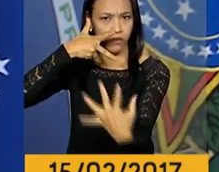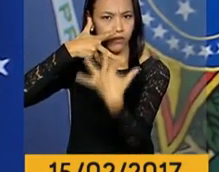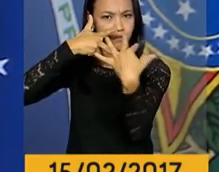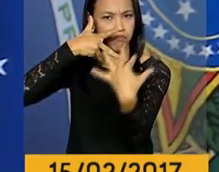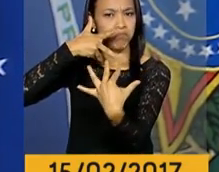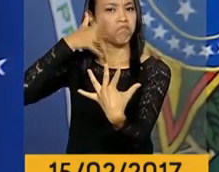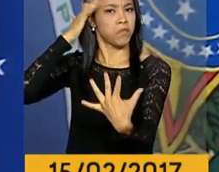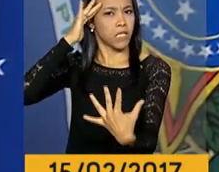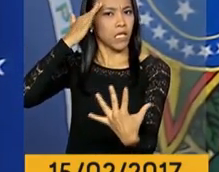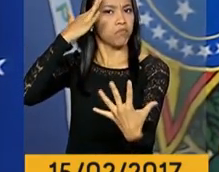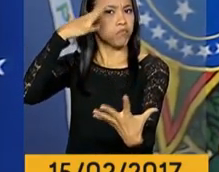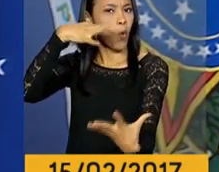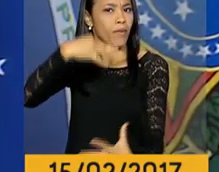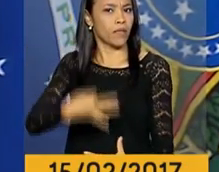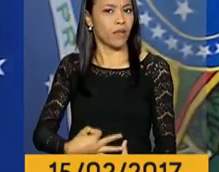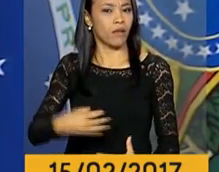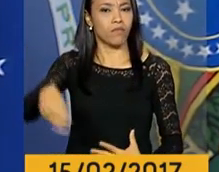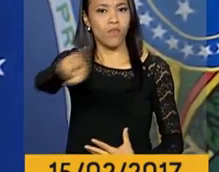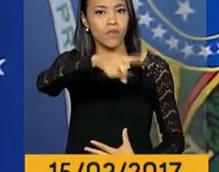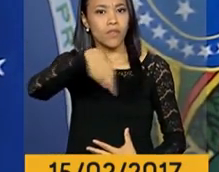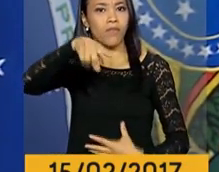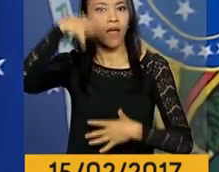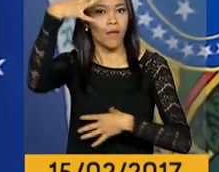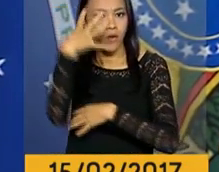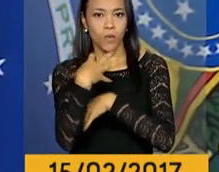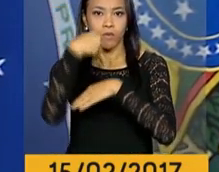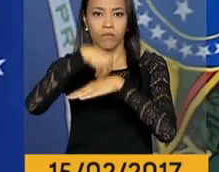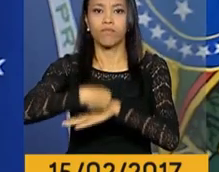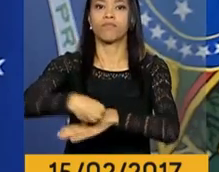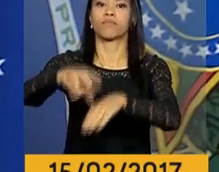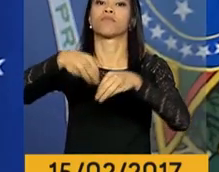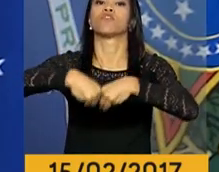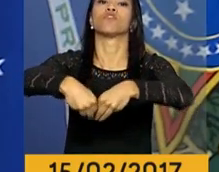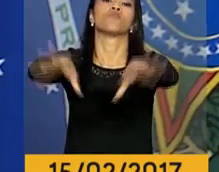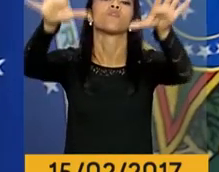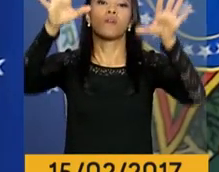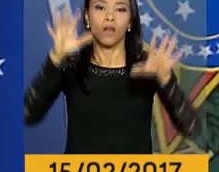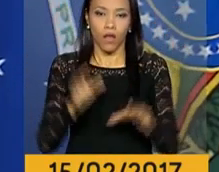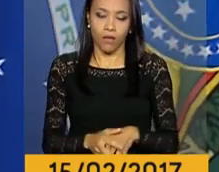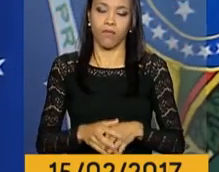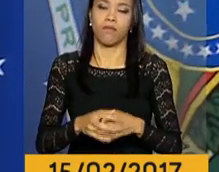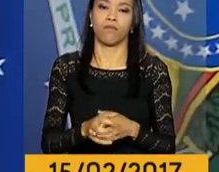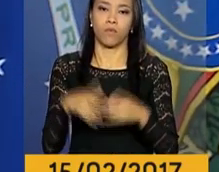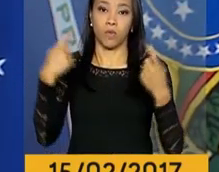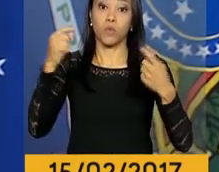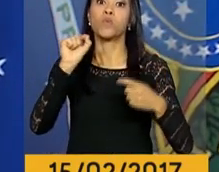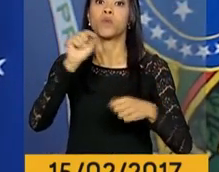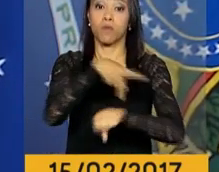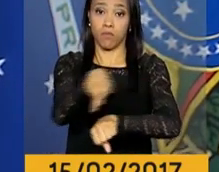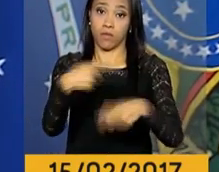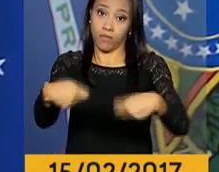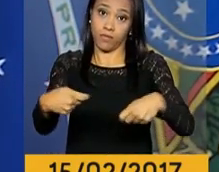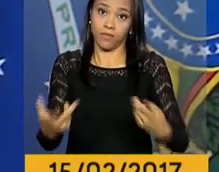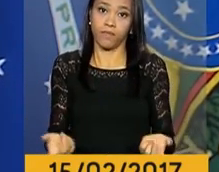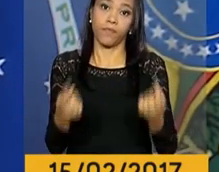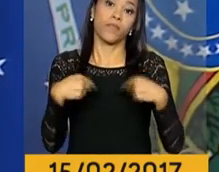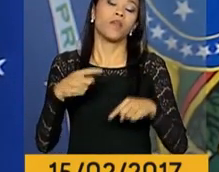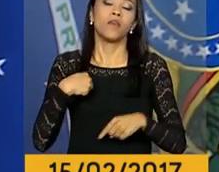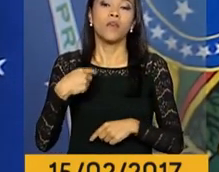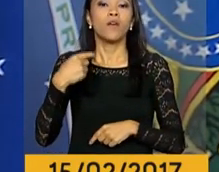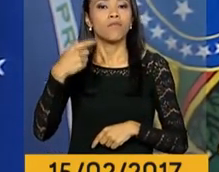convencimento, cada um será agente divulgador das necessidades eh do país. E por isso mesmo, eu confesso que